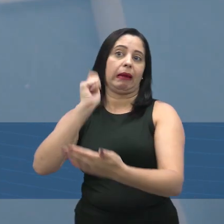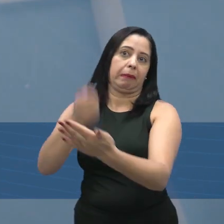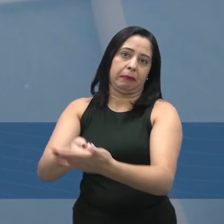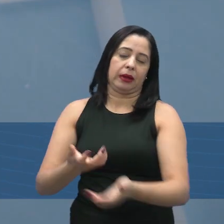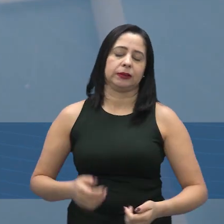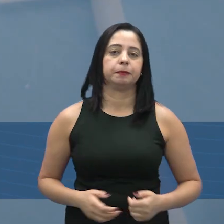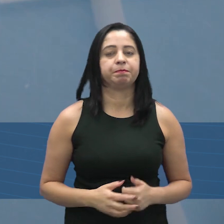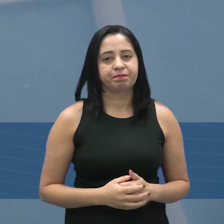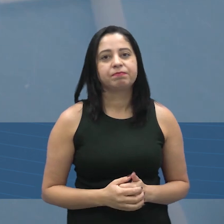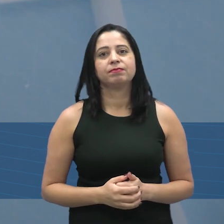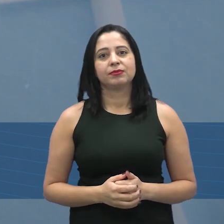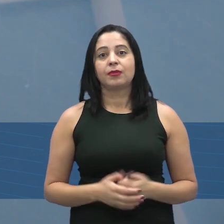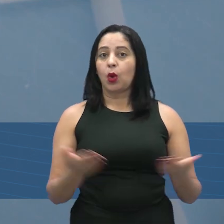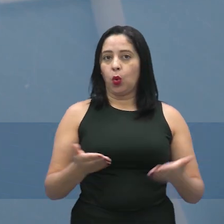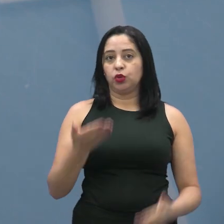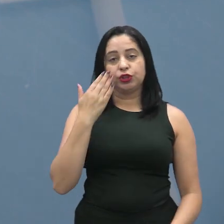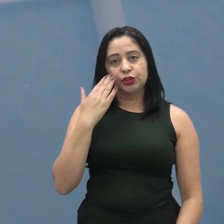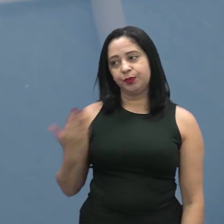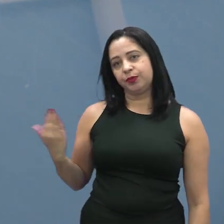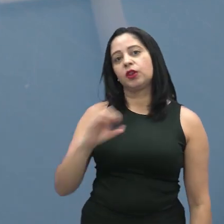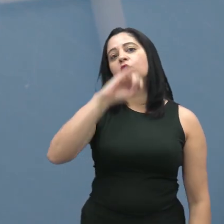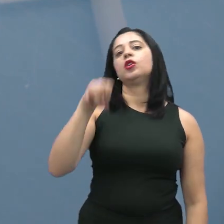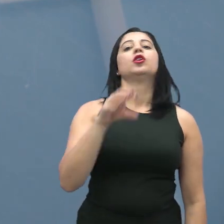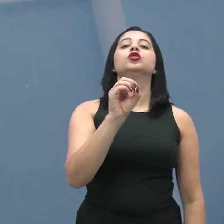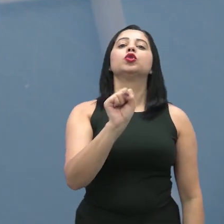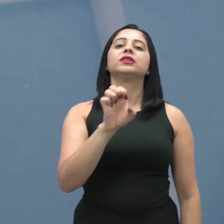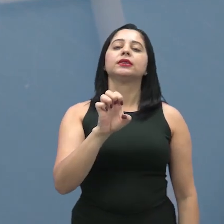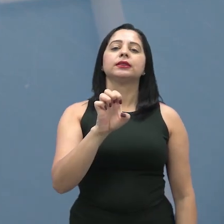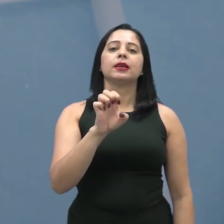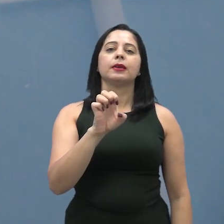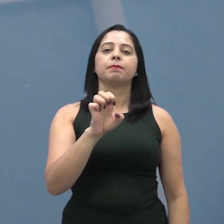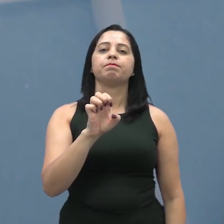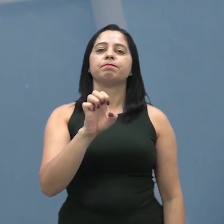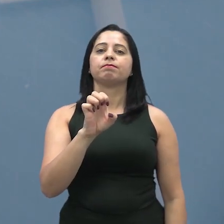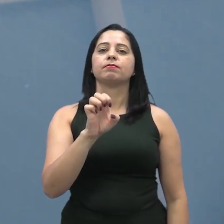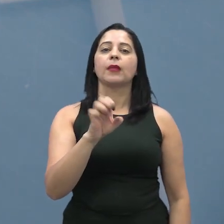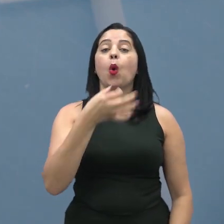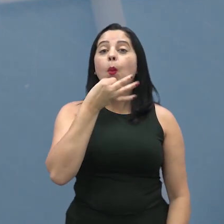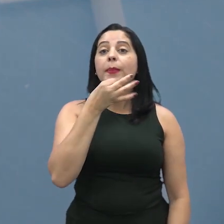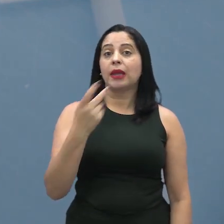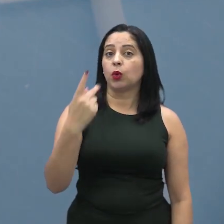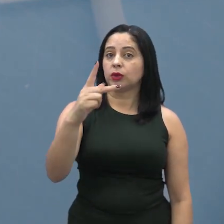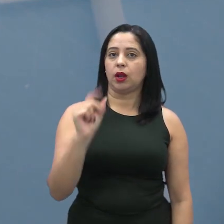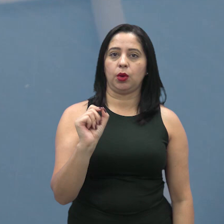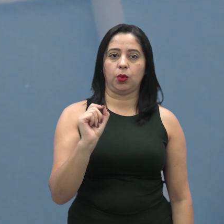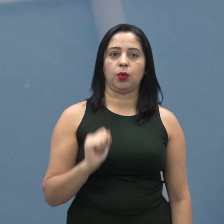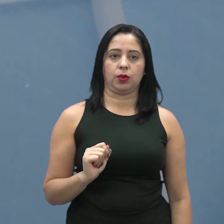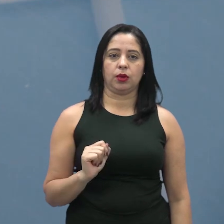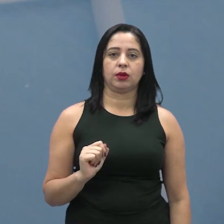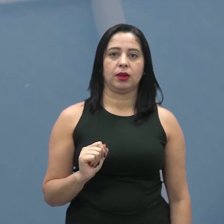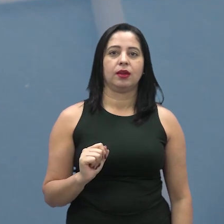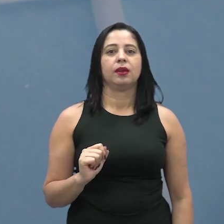agora novamente o cientista social José Maurício, porque ele reforça que parte desse processo também